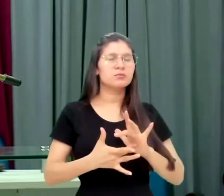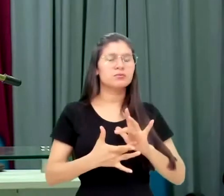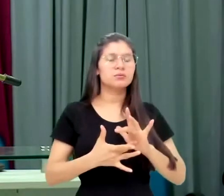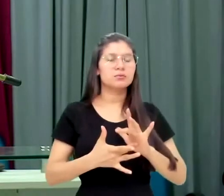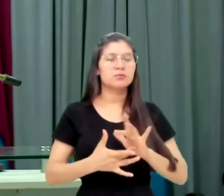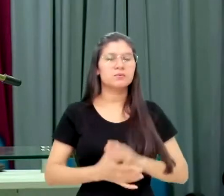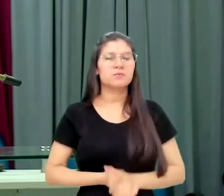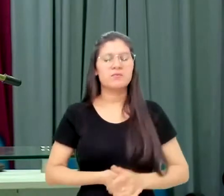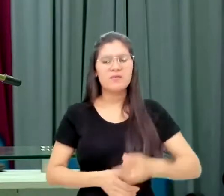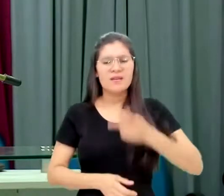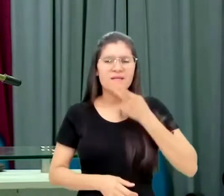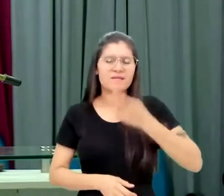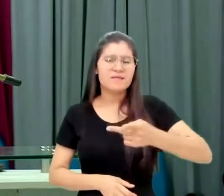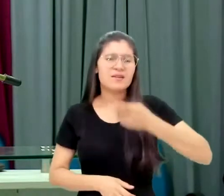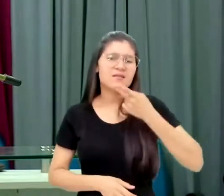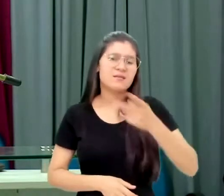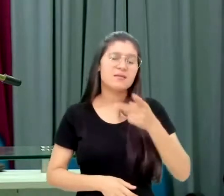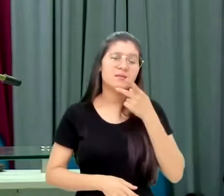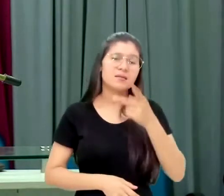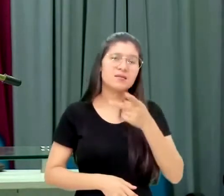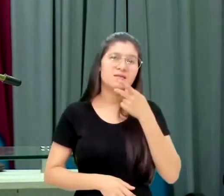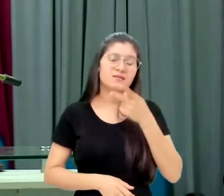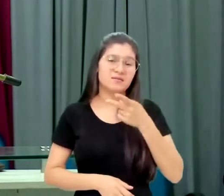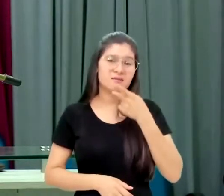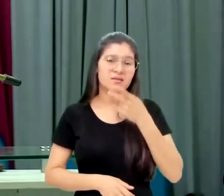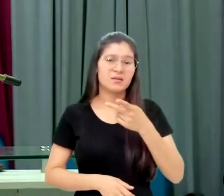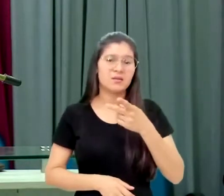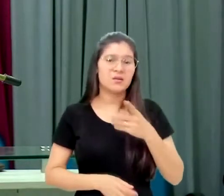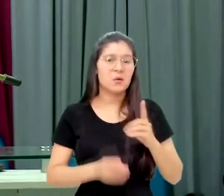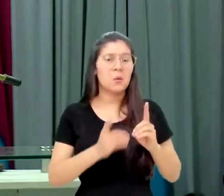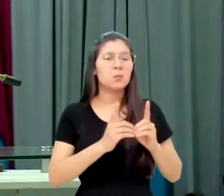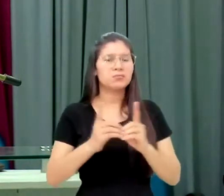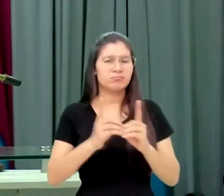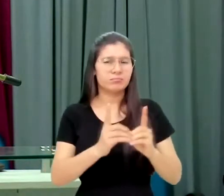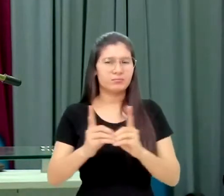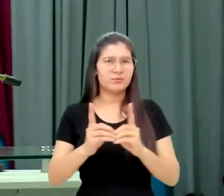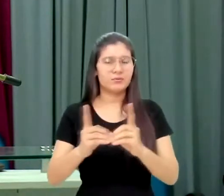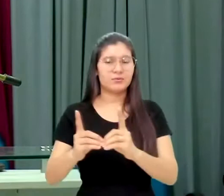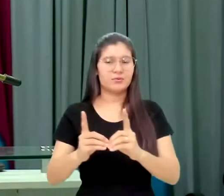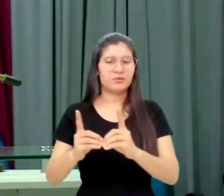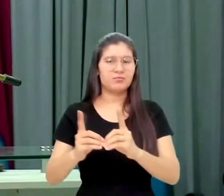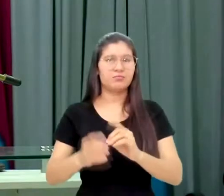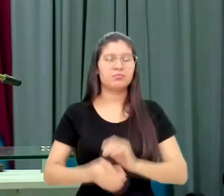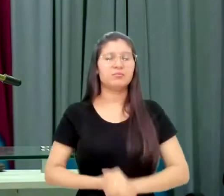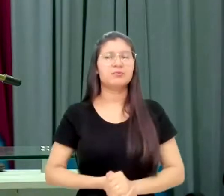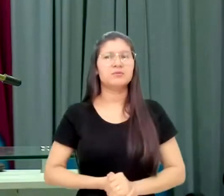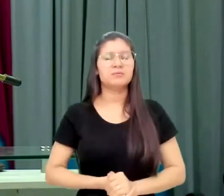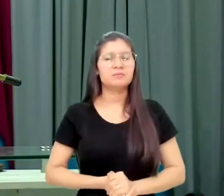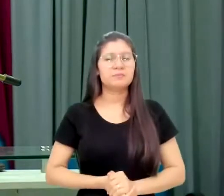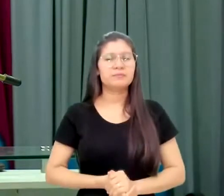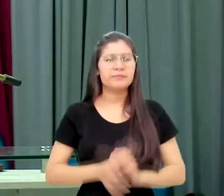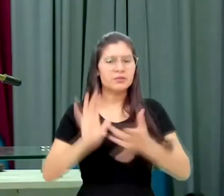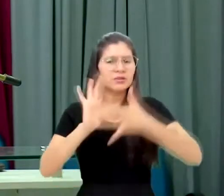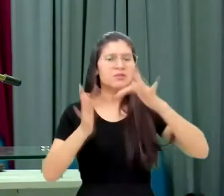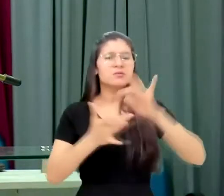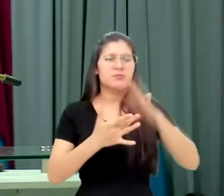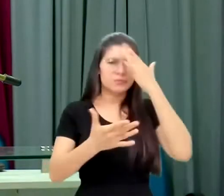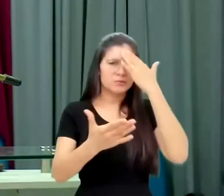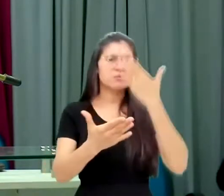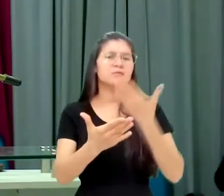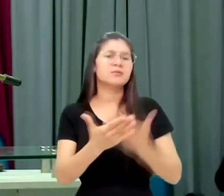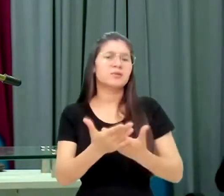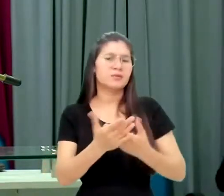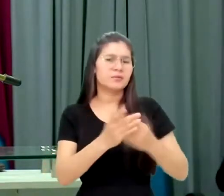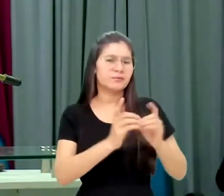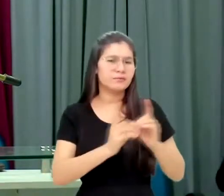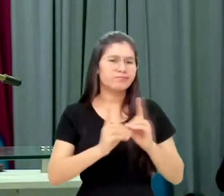estava falando ali aos discípulos e acreditando ele que os